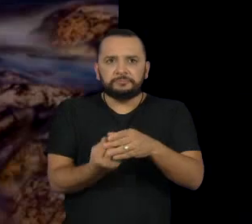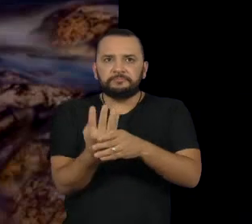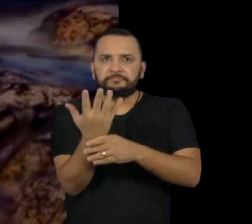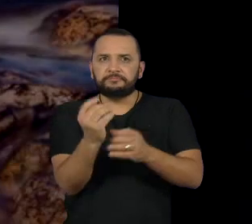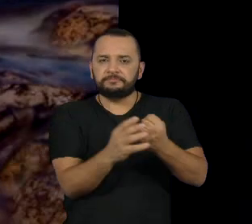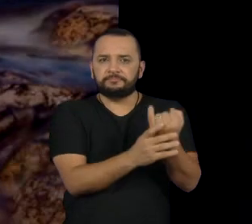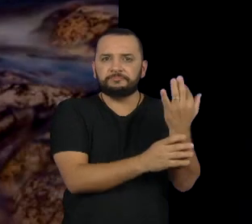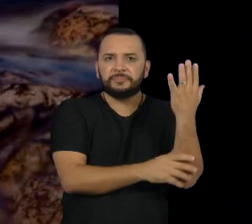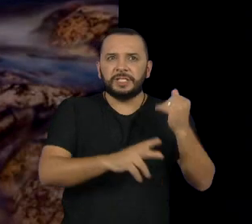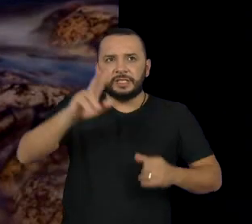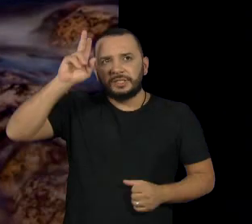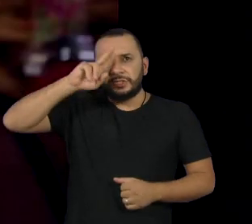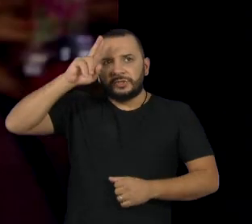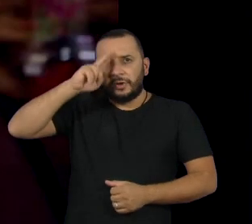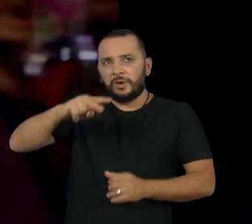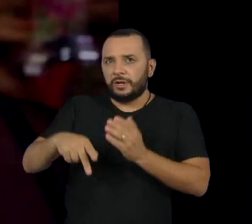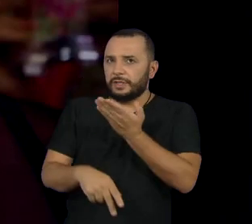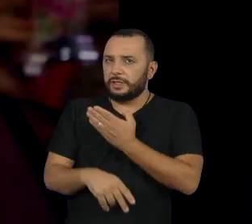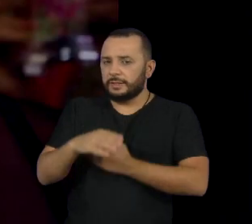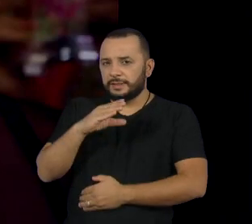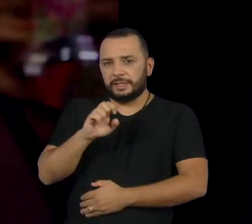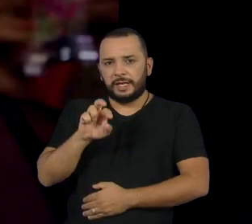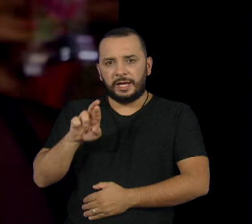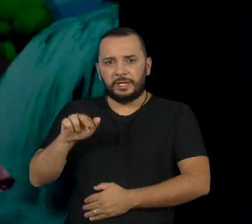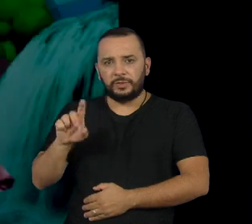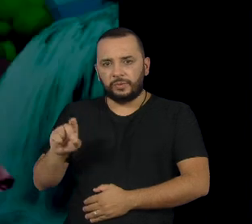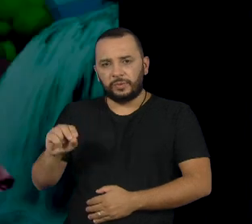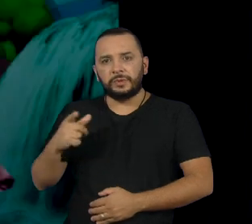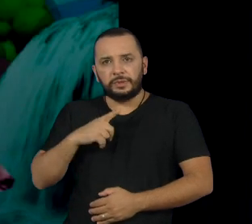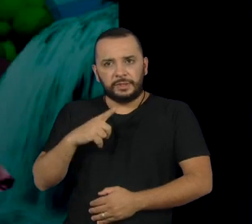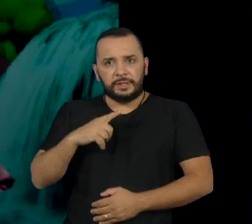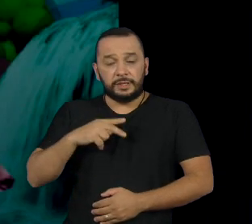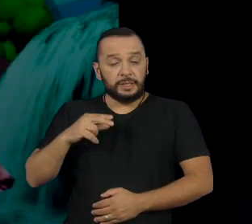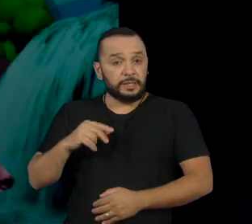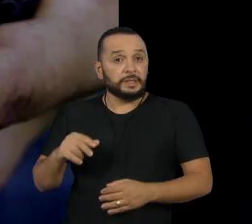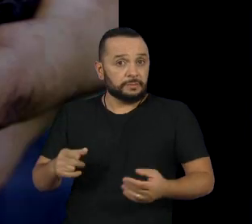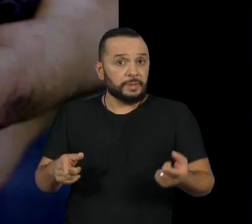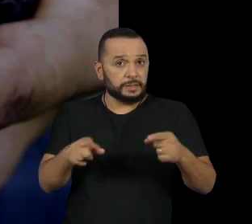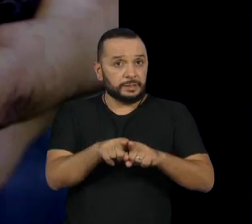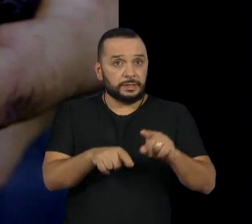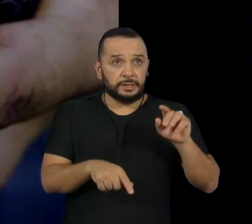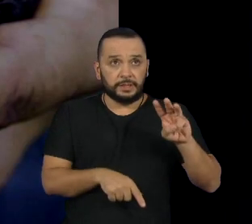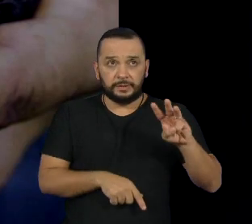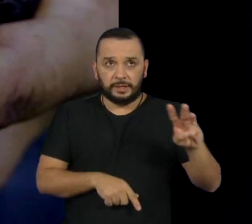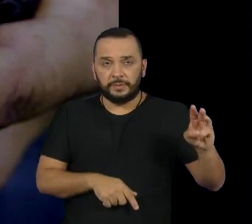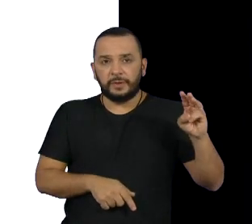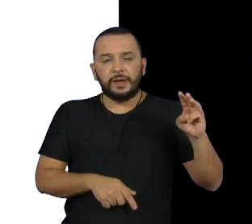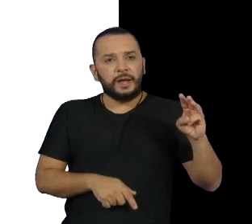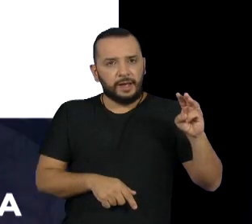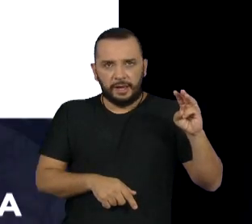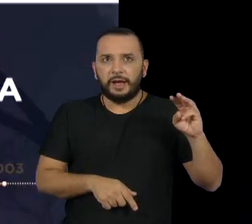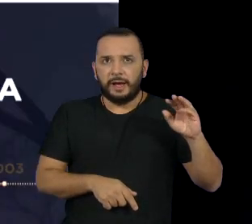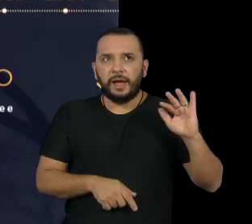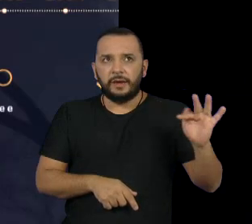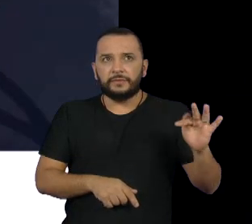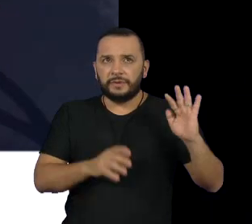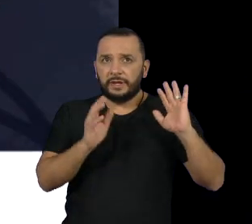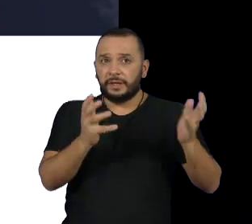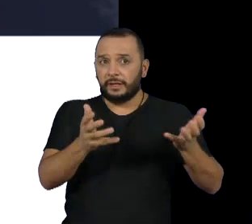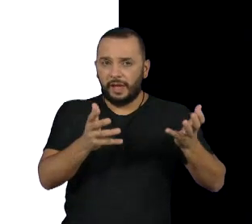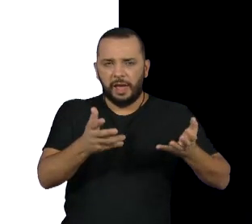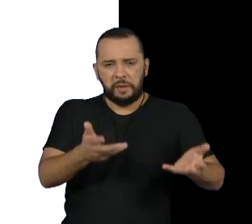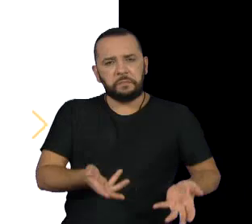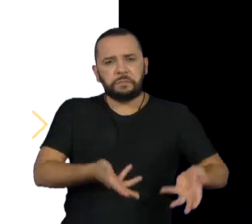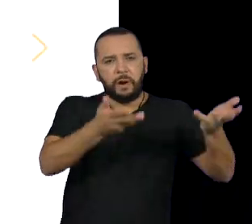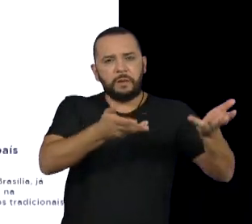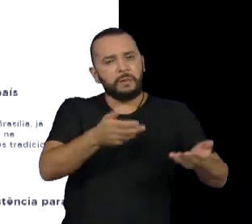um projeto da Rede Cerrado e do WWF para dar visibilidade a esta face do Brasil.